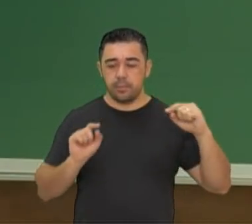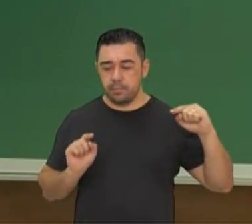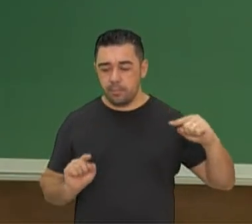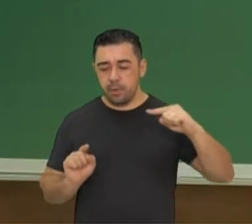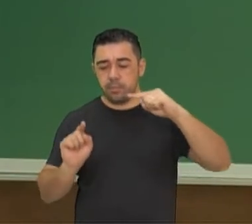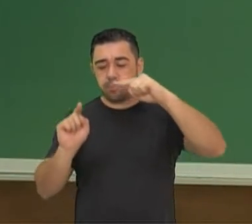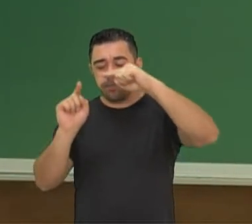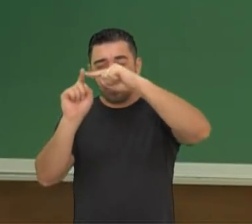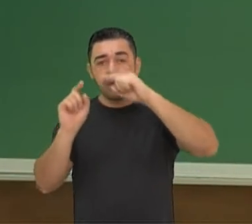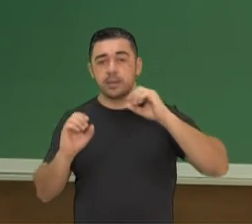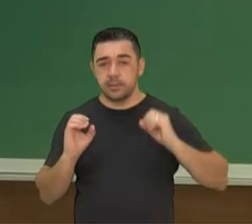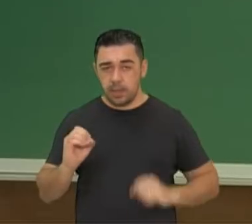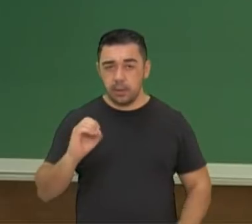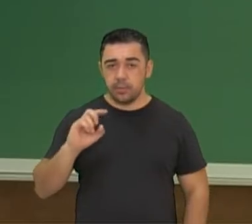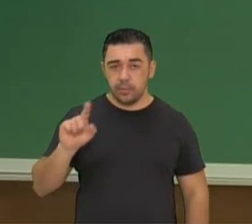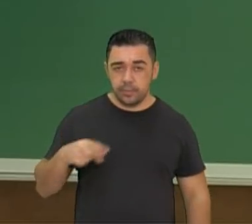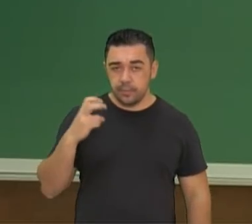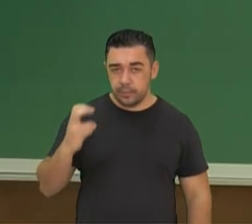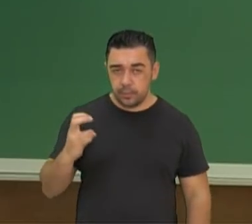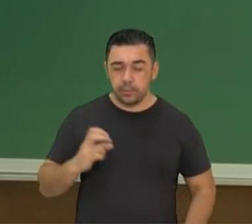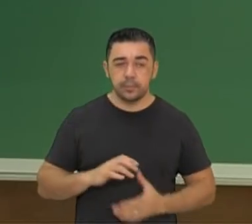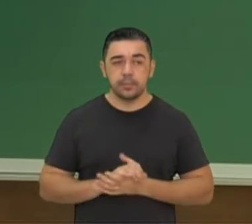é 0 e 5.